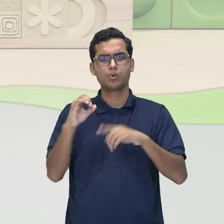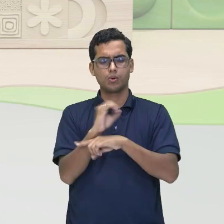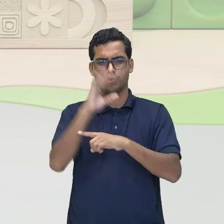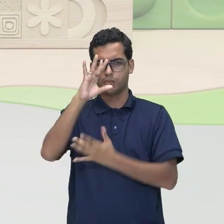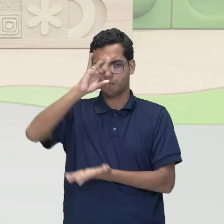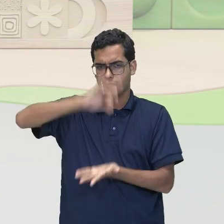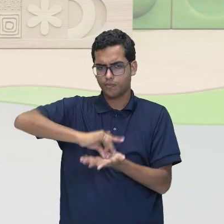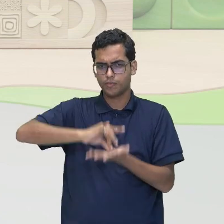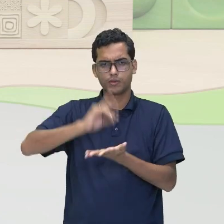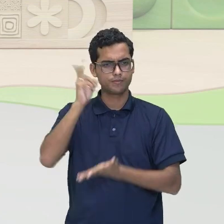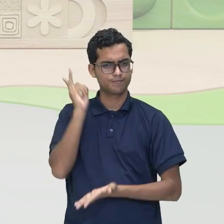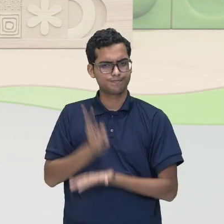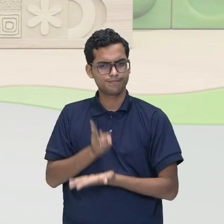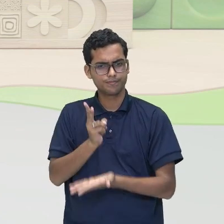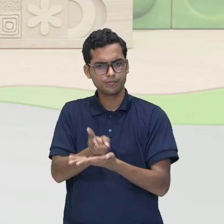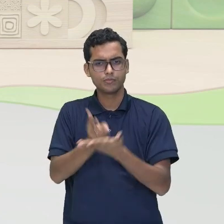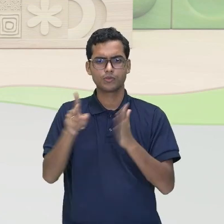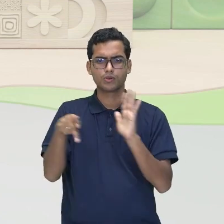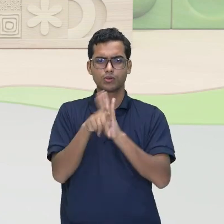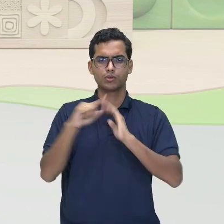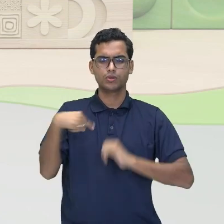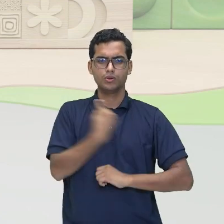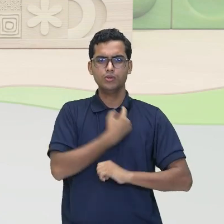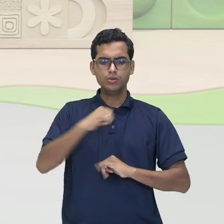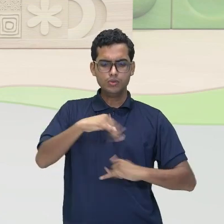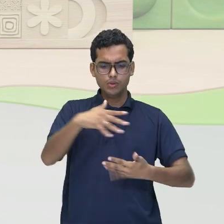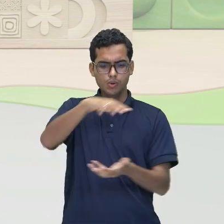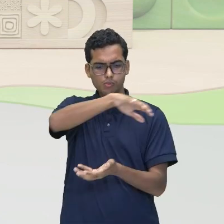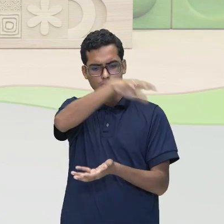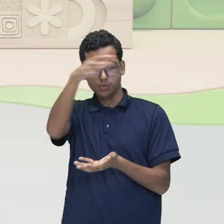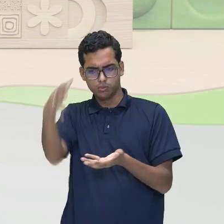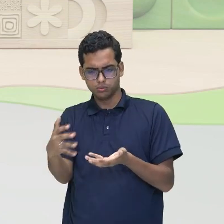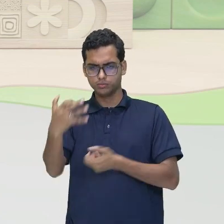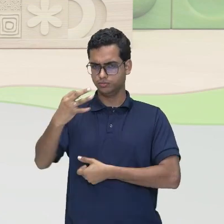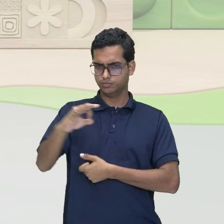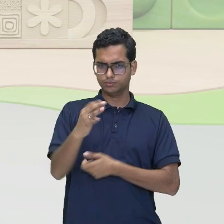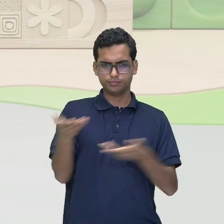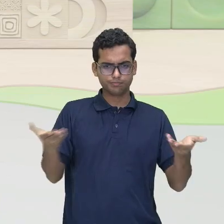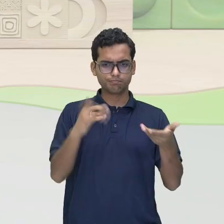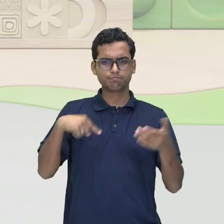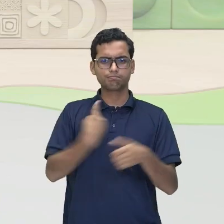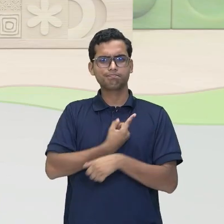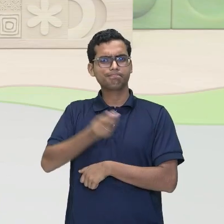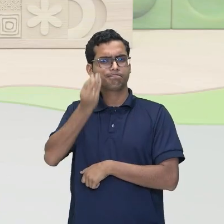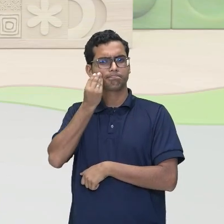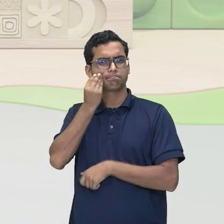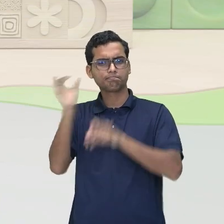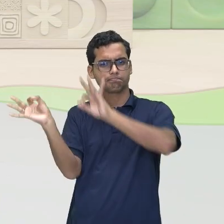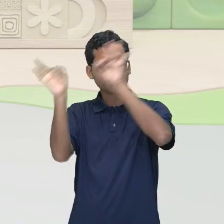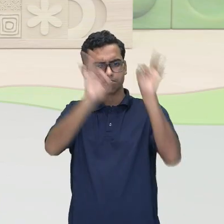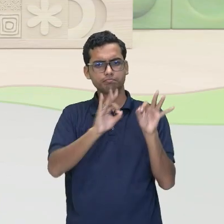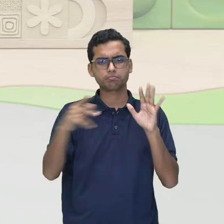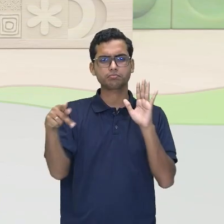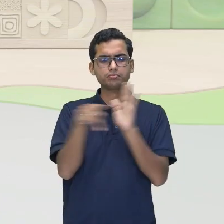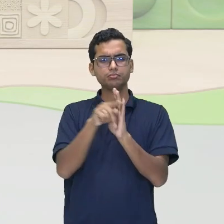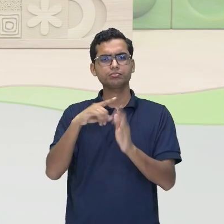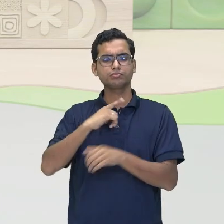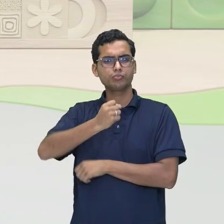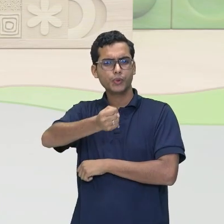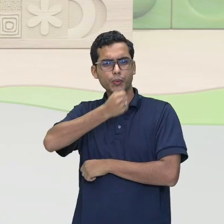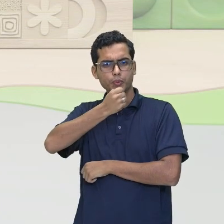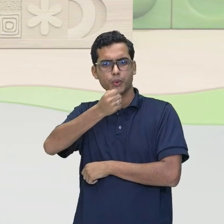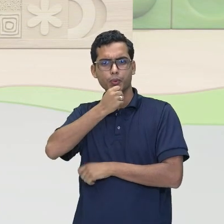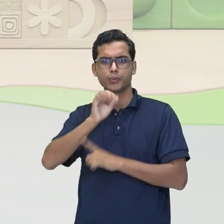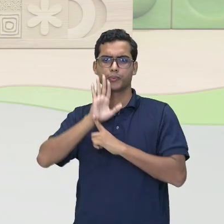é contínuo na nossa atmosfera. E agora nós vamos observar aqui uma